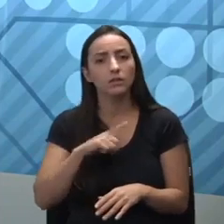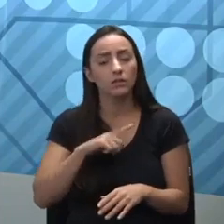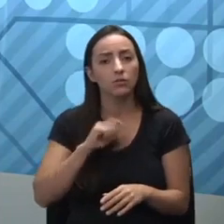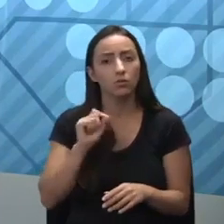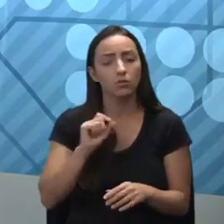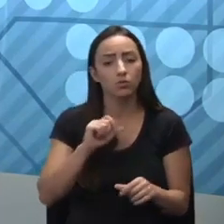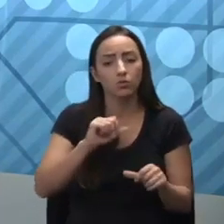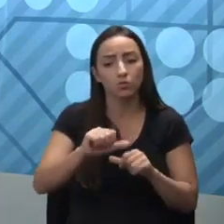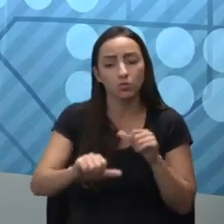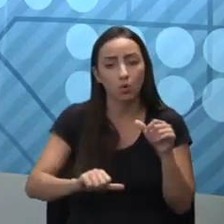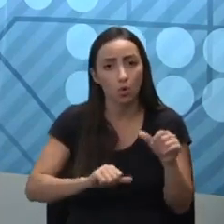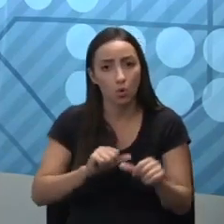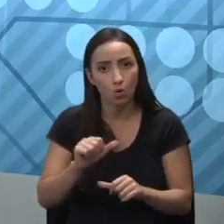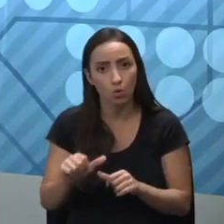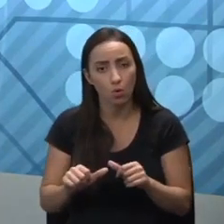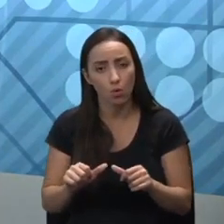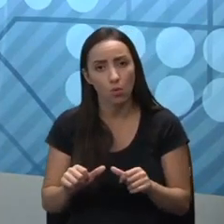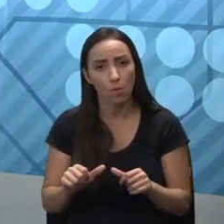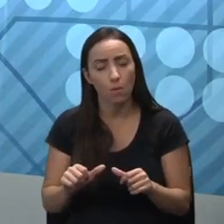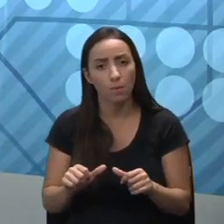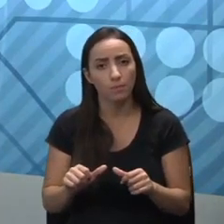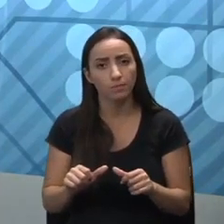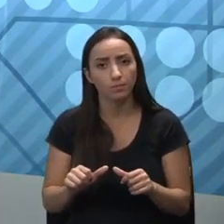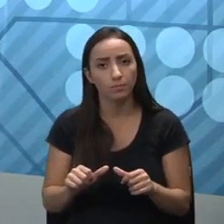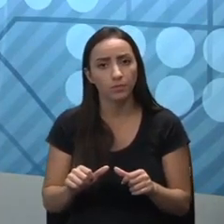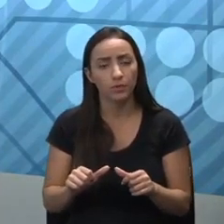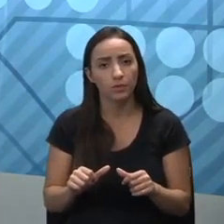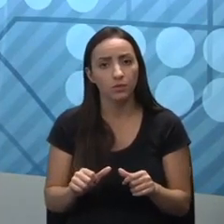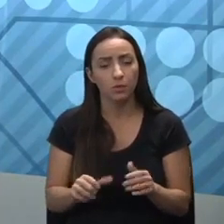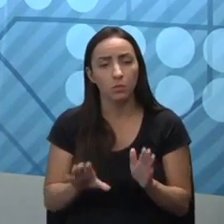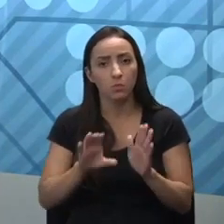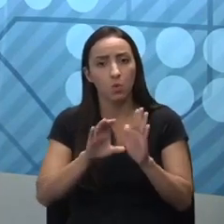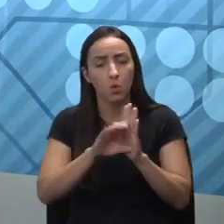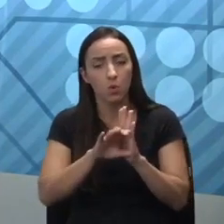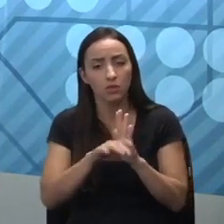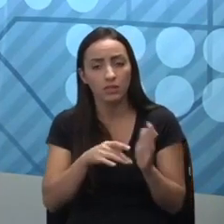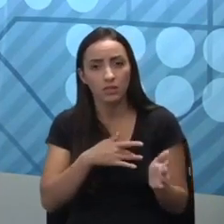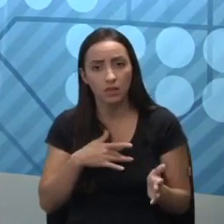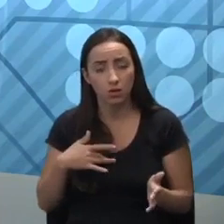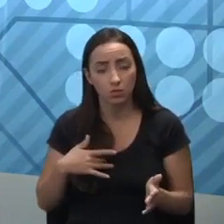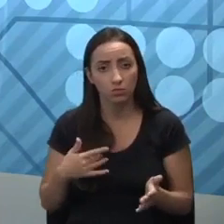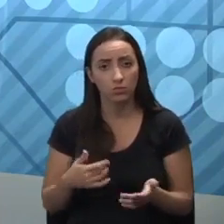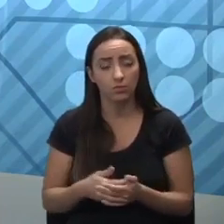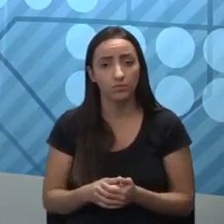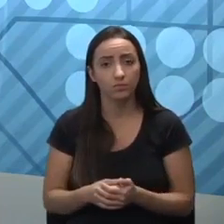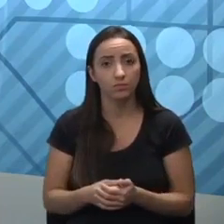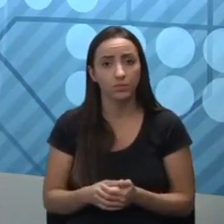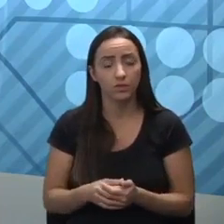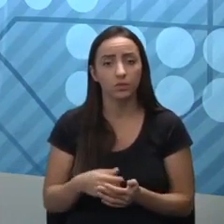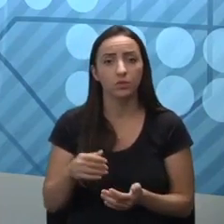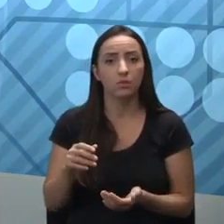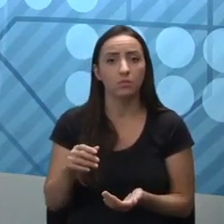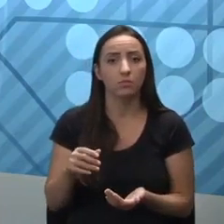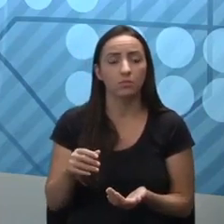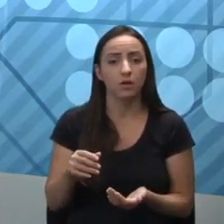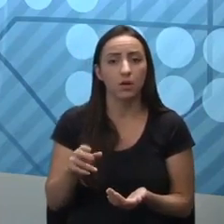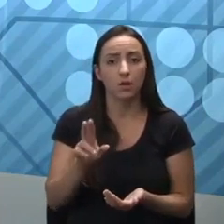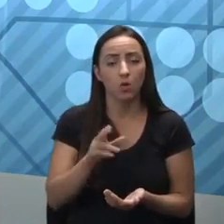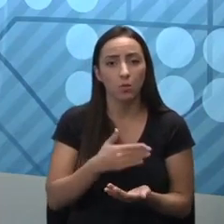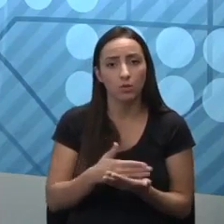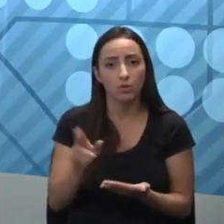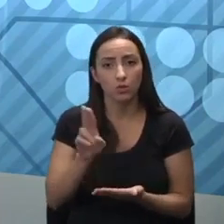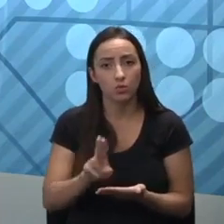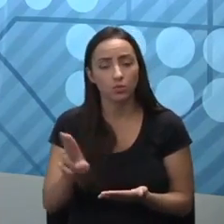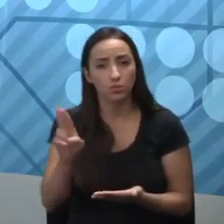rumo da concepção de saúde, aí adotando um critério que é bem